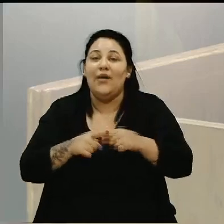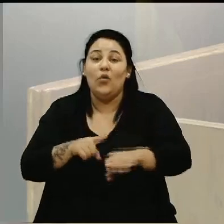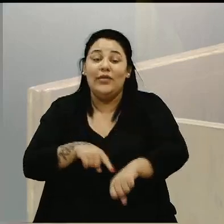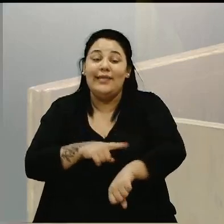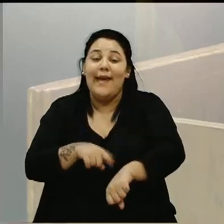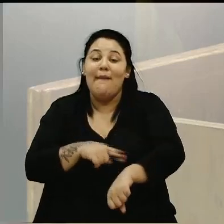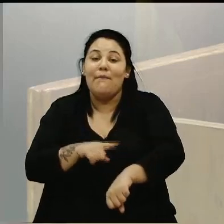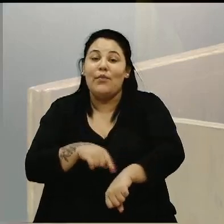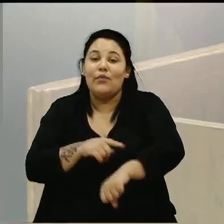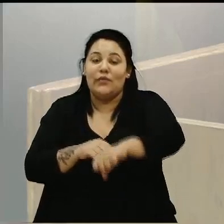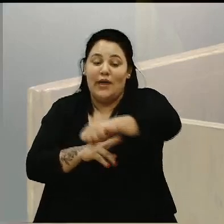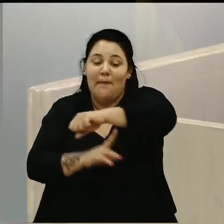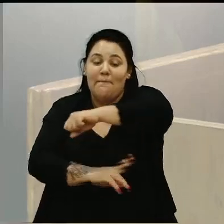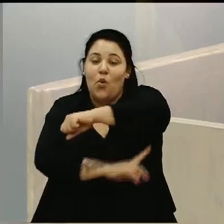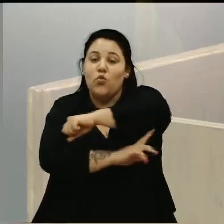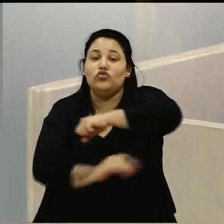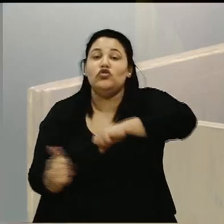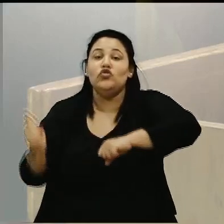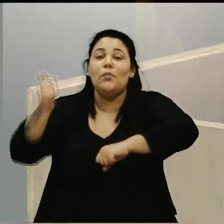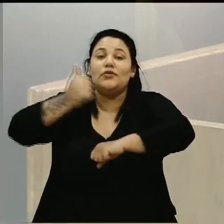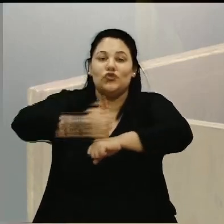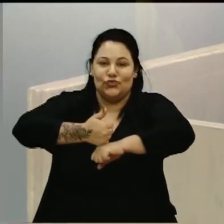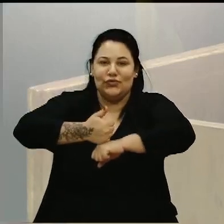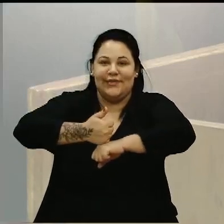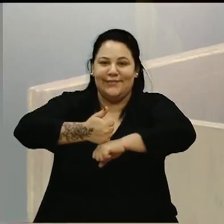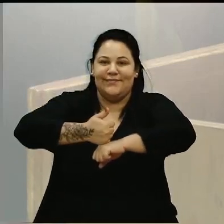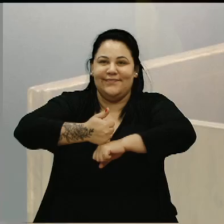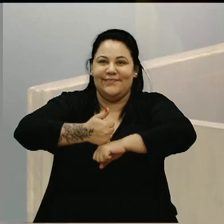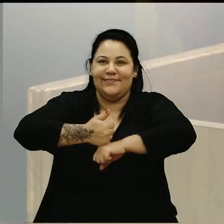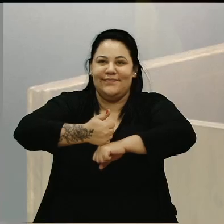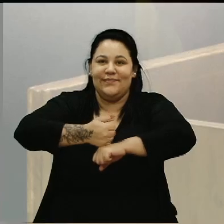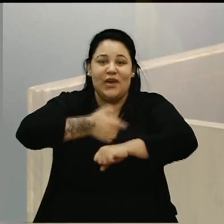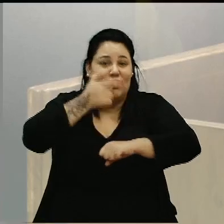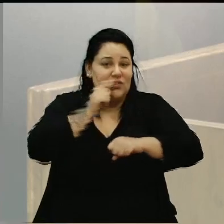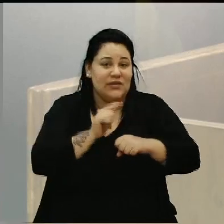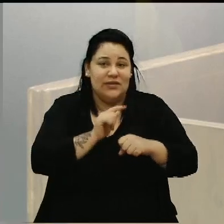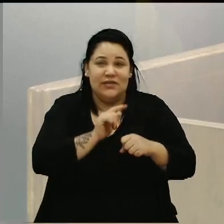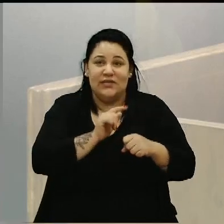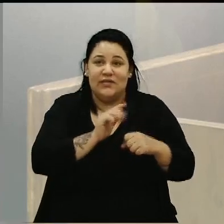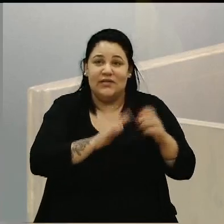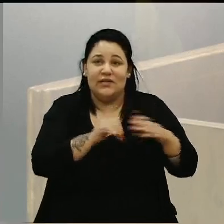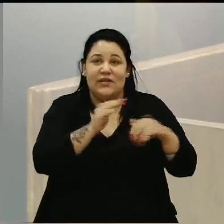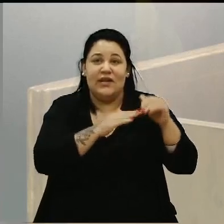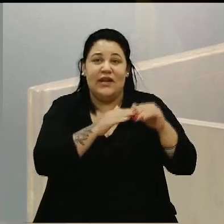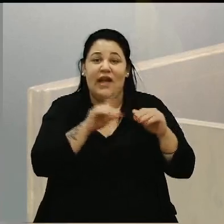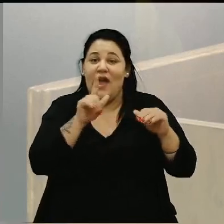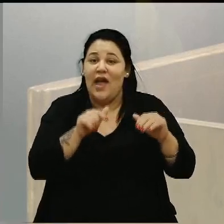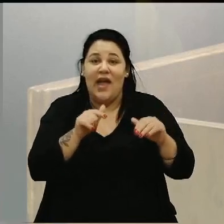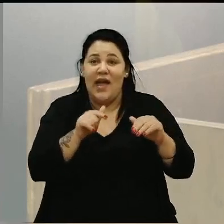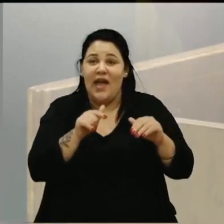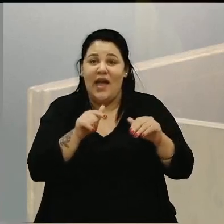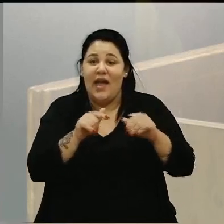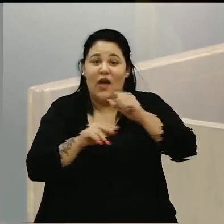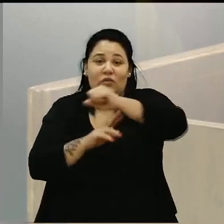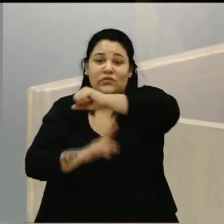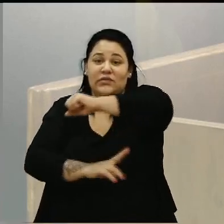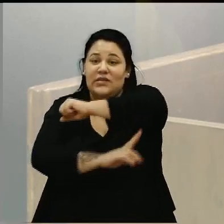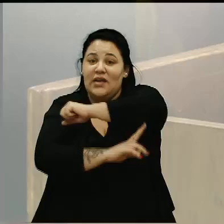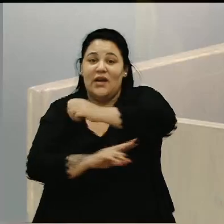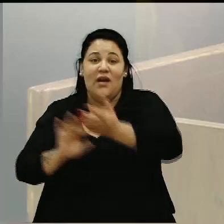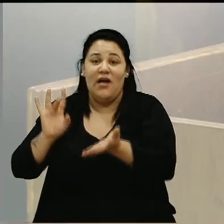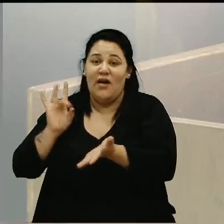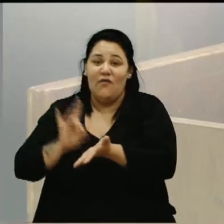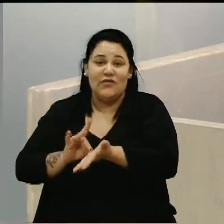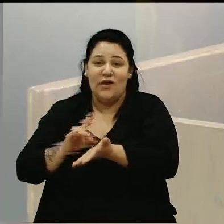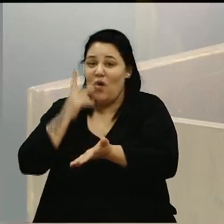ponte provisória leva para ser construída é o mesmo tempo da ponte oficial. Então,